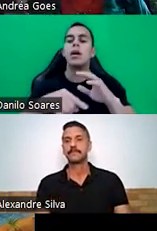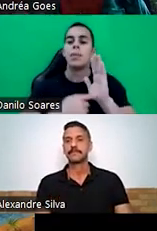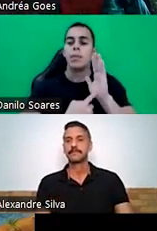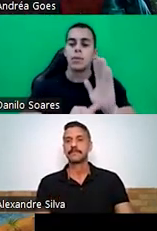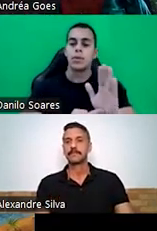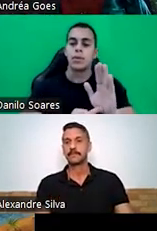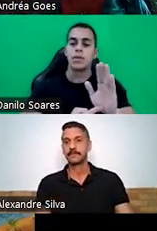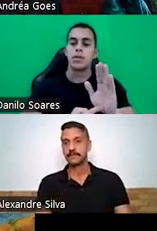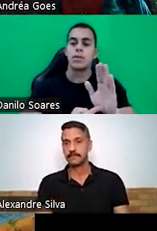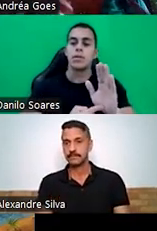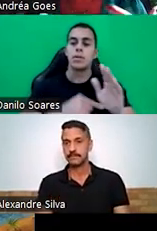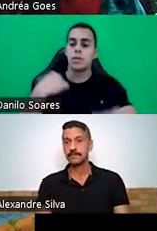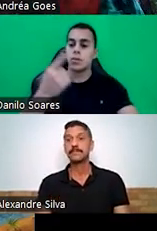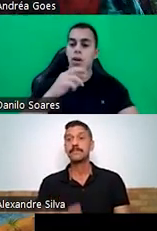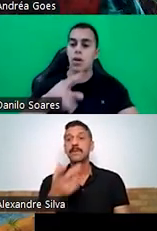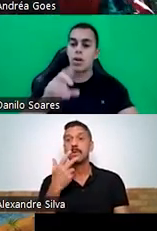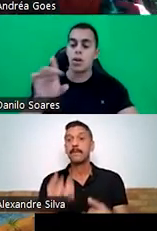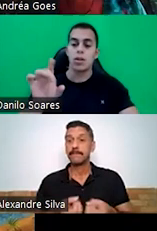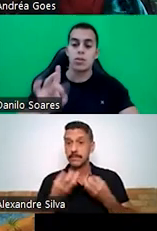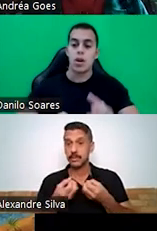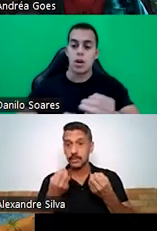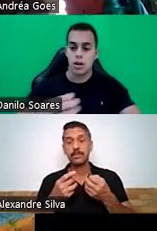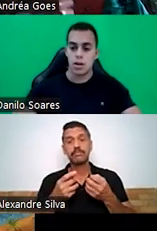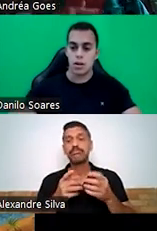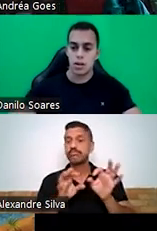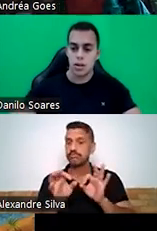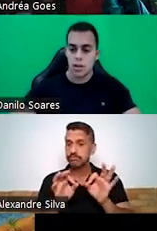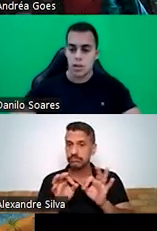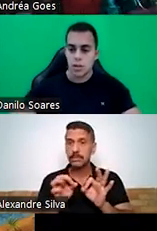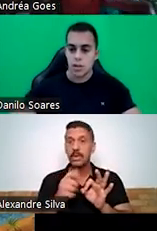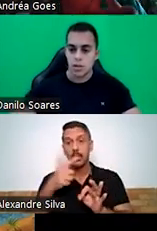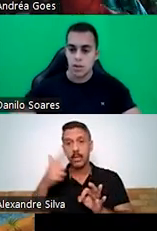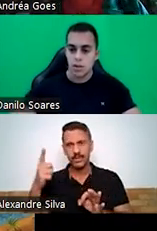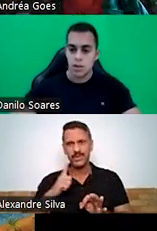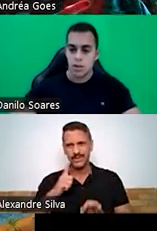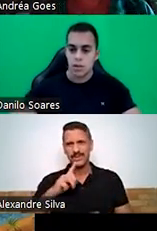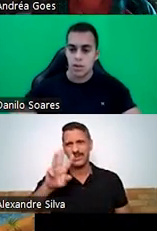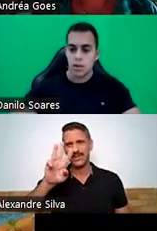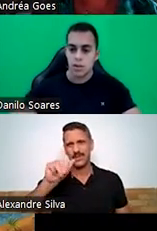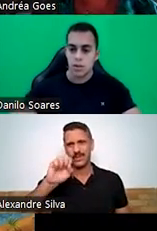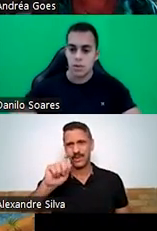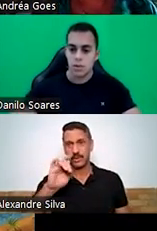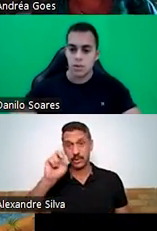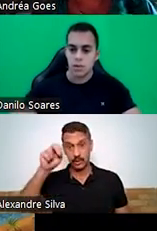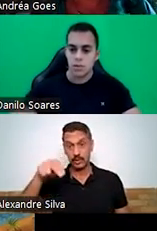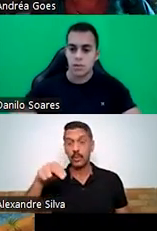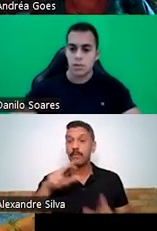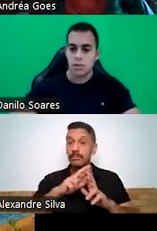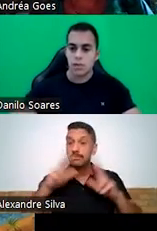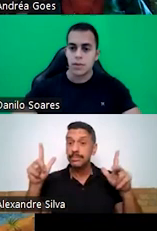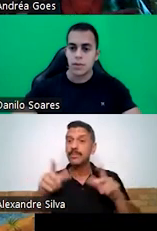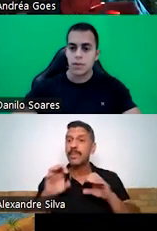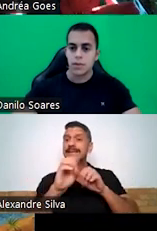só produzindo jogos. Então, a gente também tem uma outra. O Washington me propôs uma forma diferente de fazer ensino